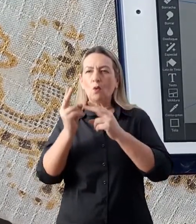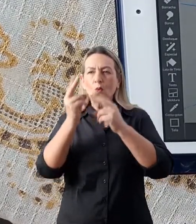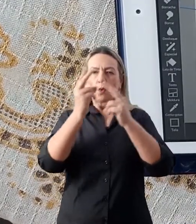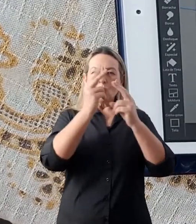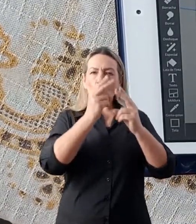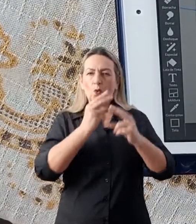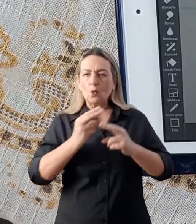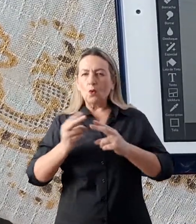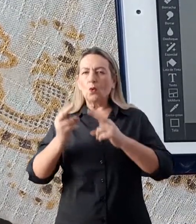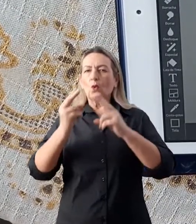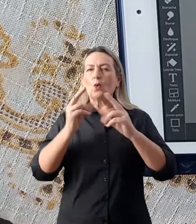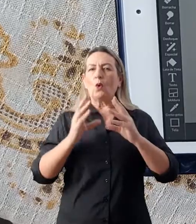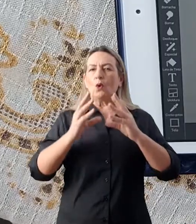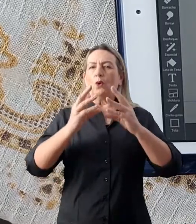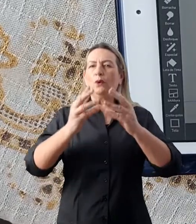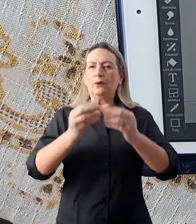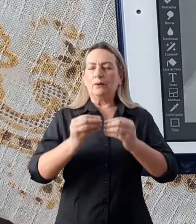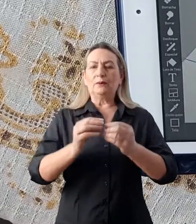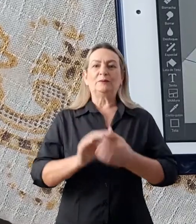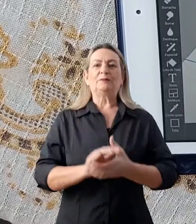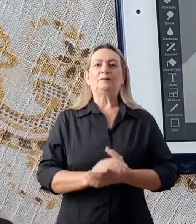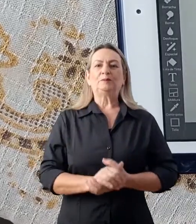homogêneo.